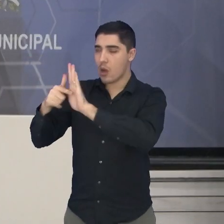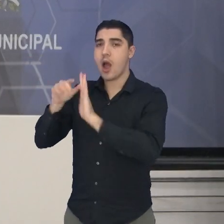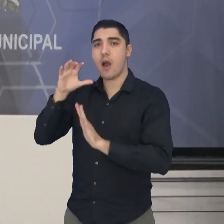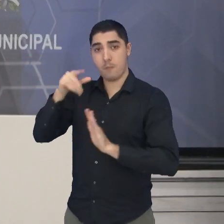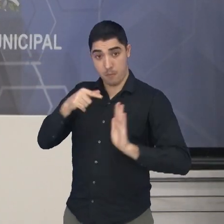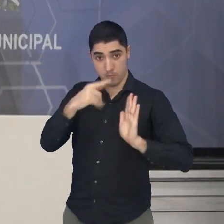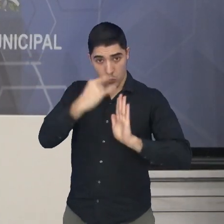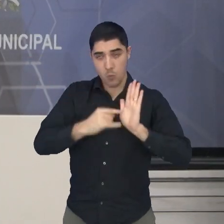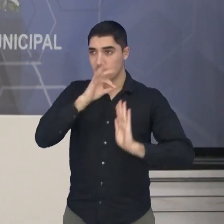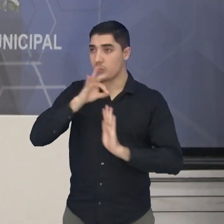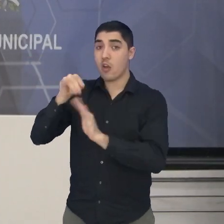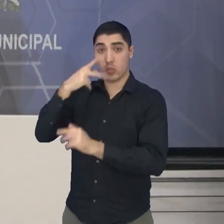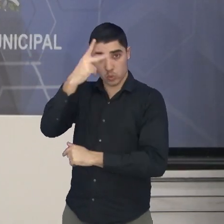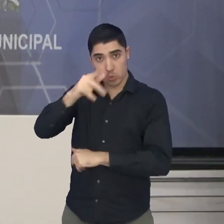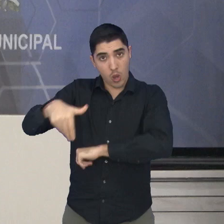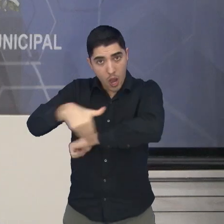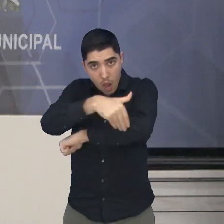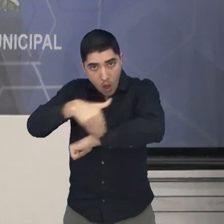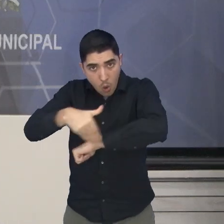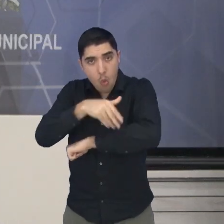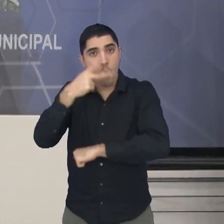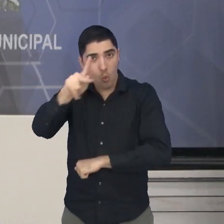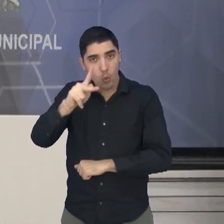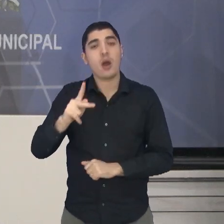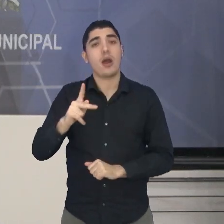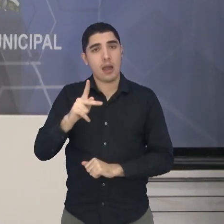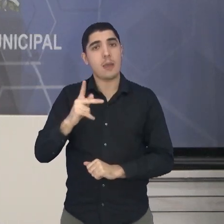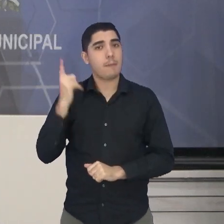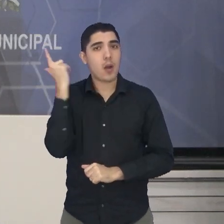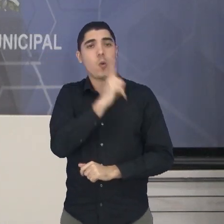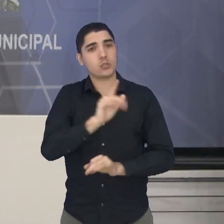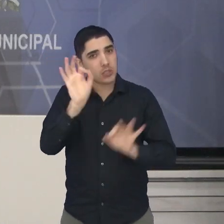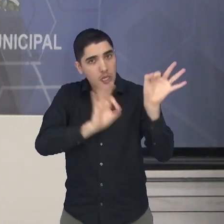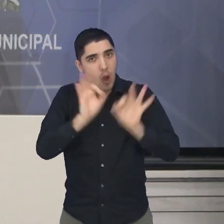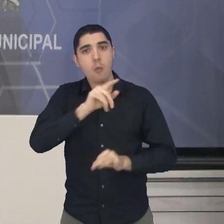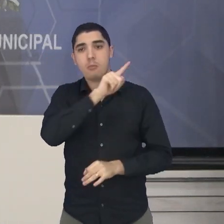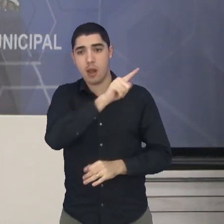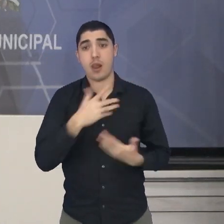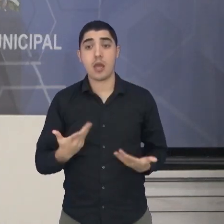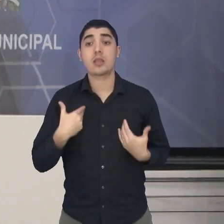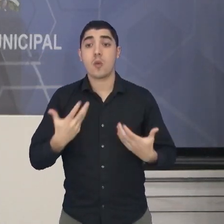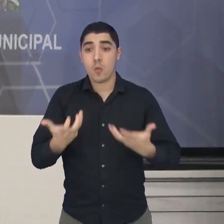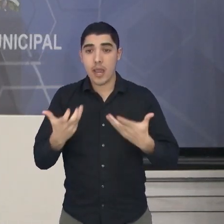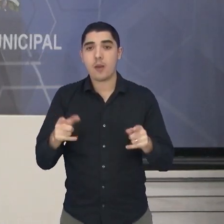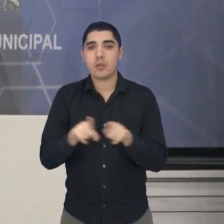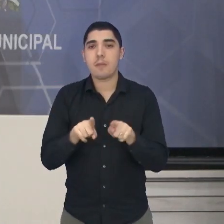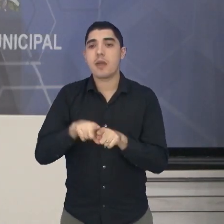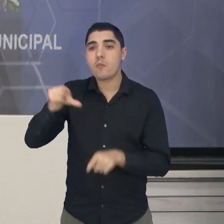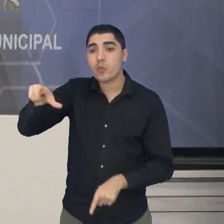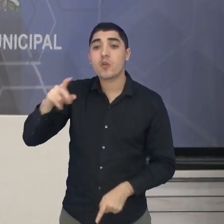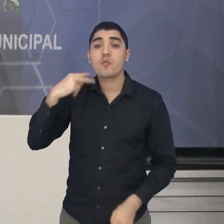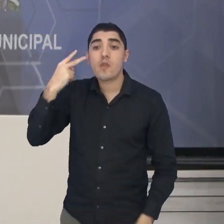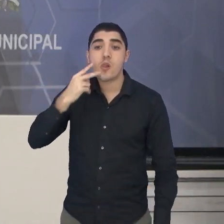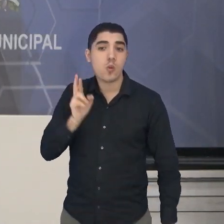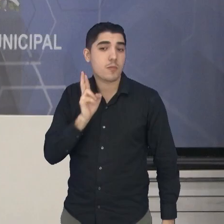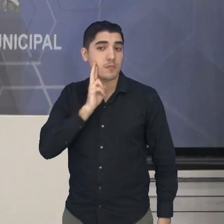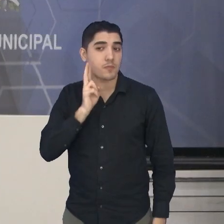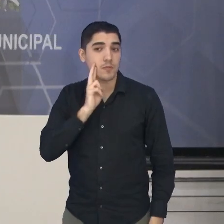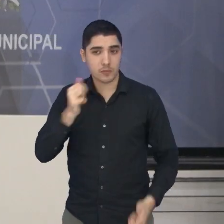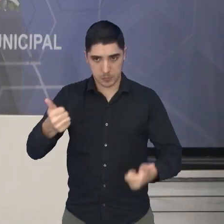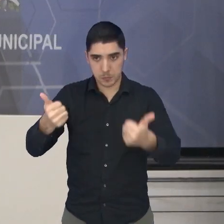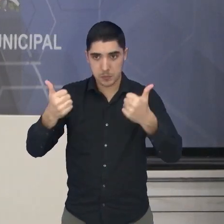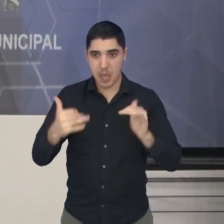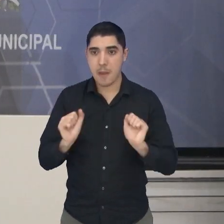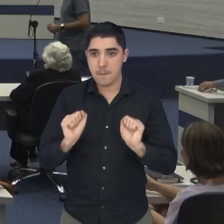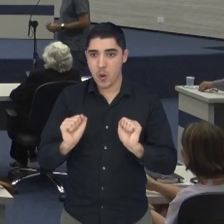a sua rua, que necessita tanto, seja também atendida. Quero deixar aqui uma parte para o vereador Renato Santiago, por favor.